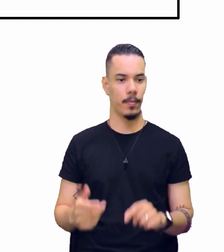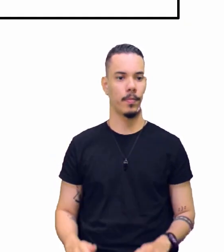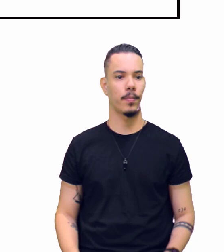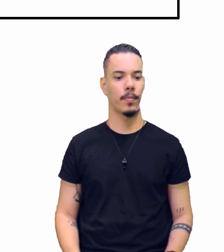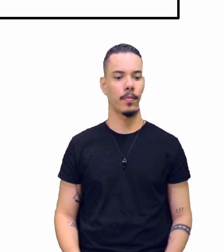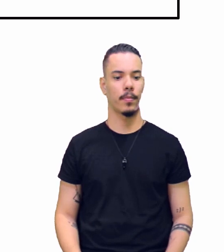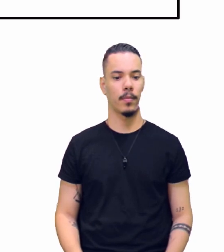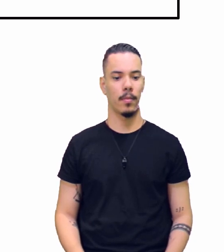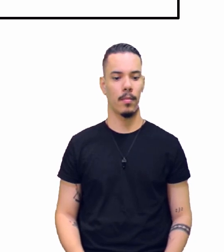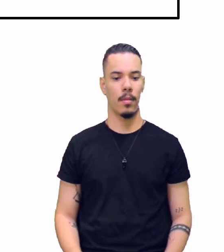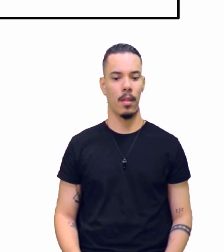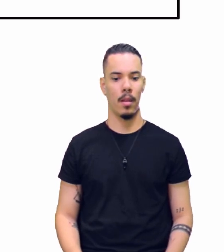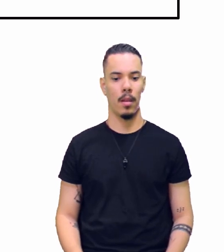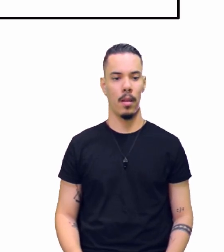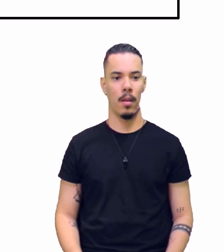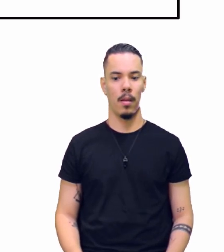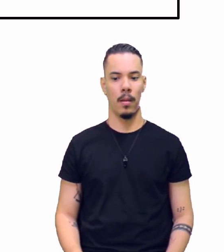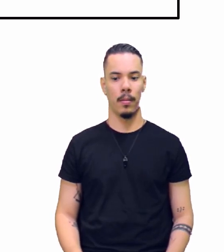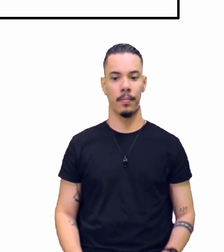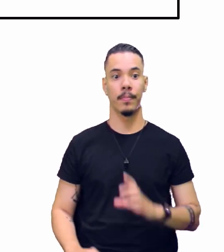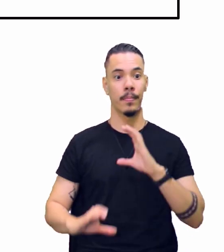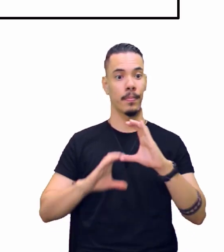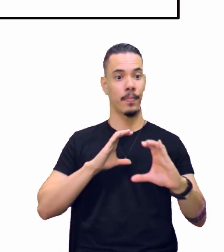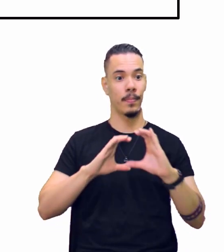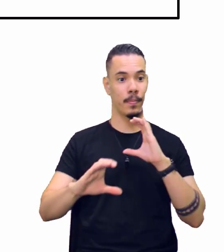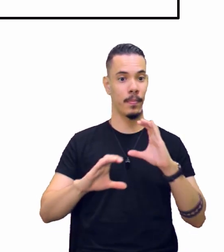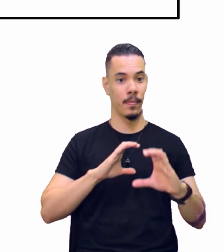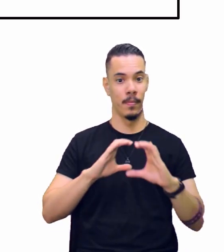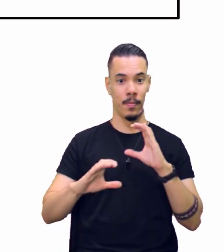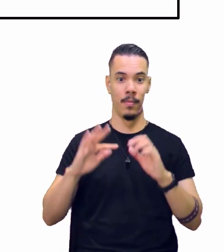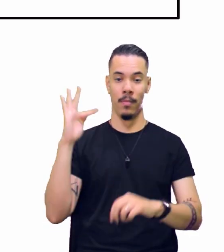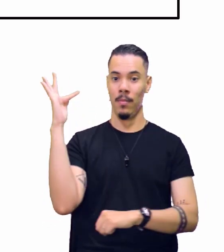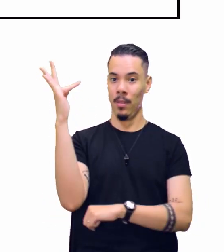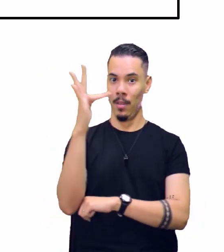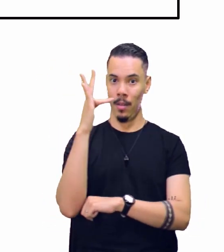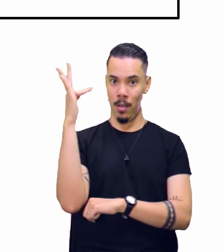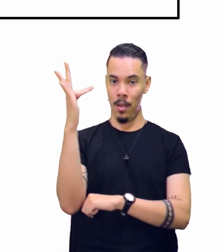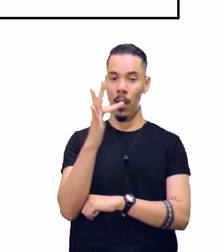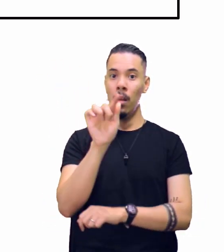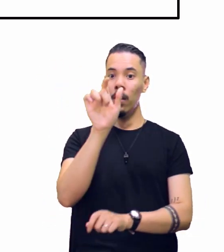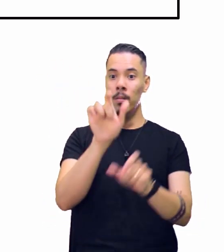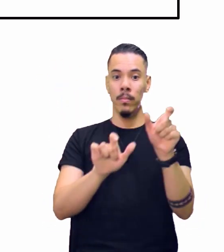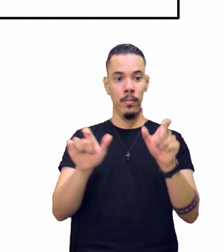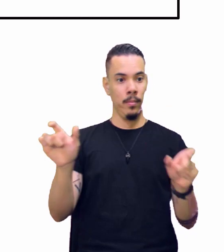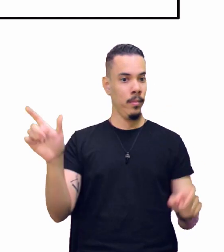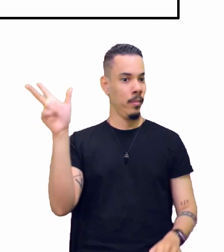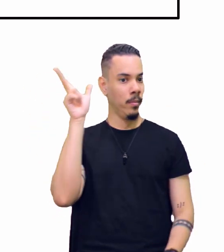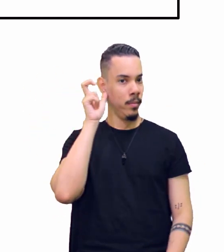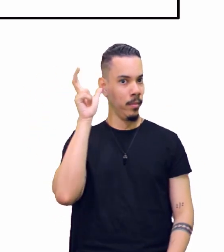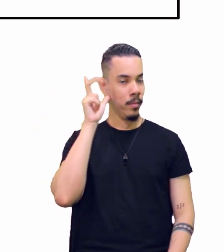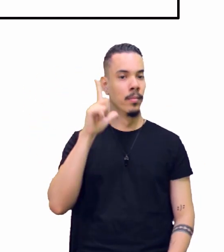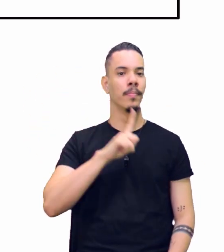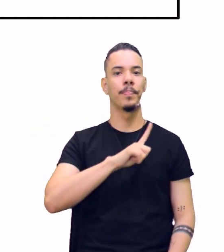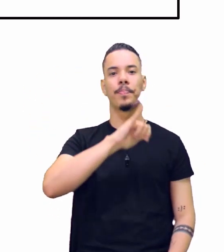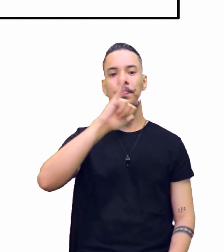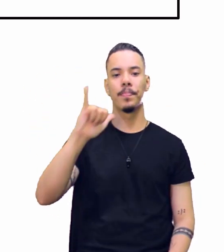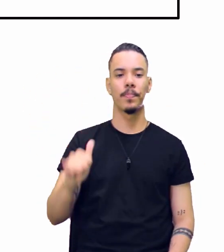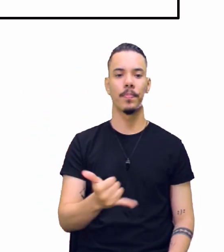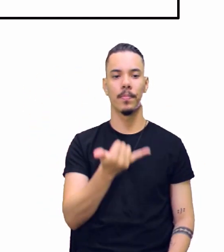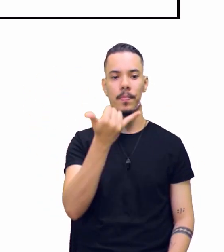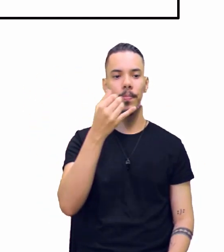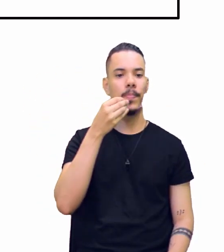A comunicação passa a ser mais formal, os interlocutores têm a oportunidade